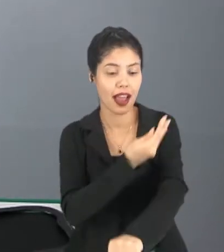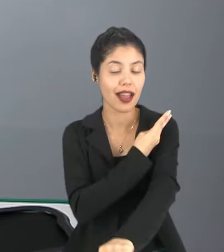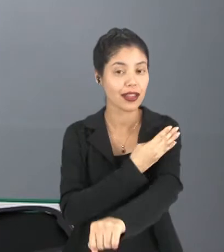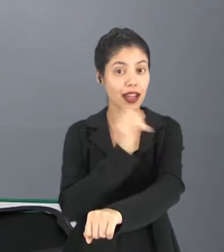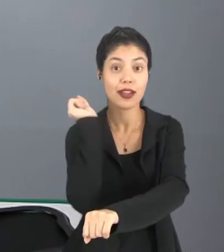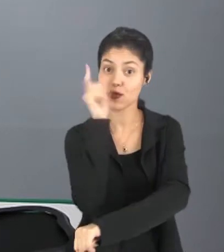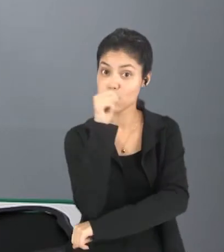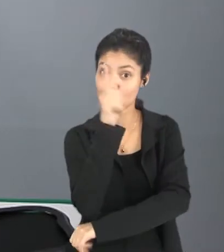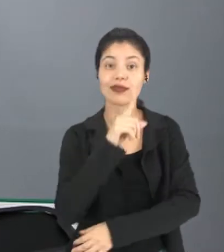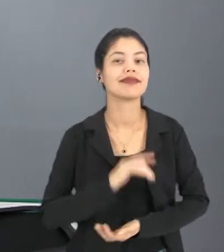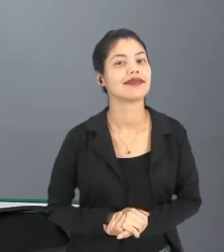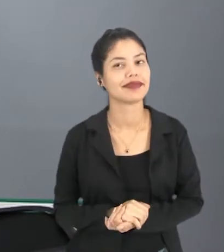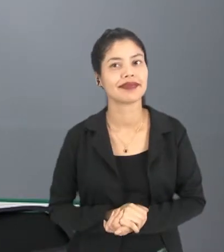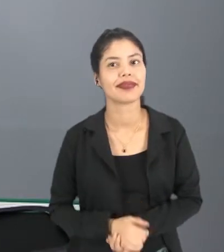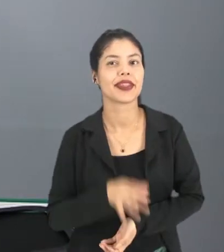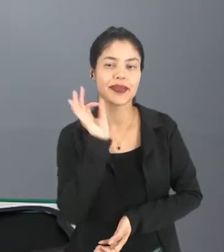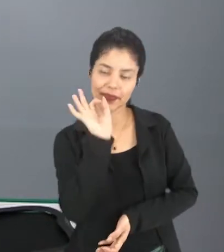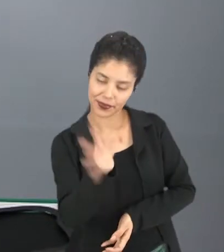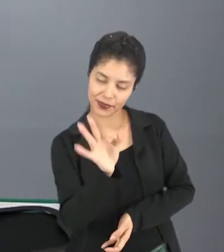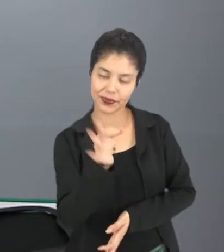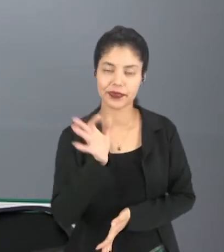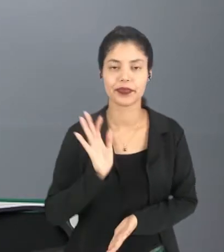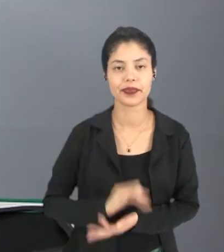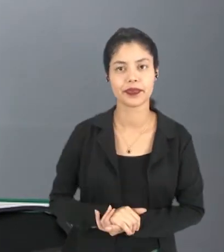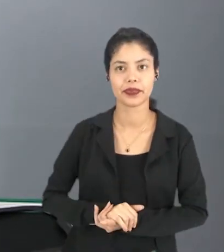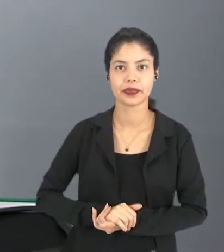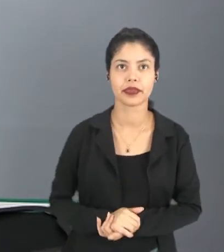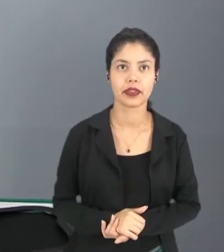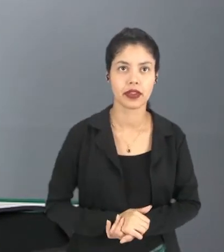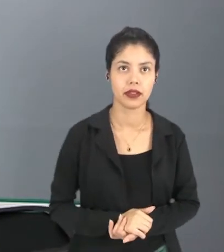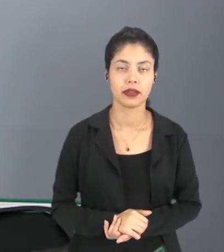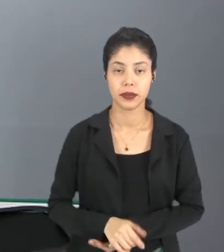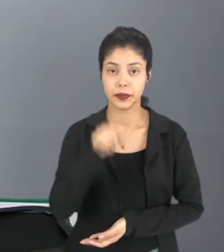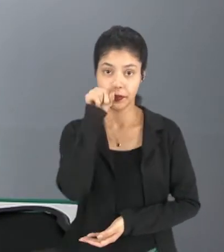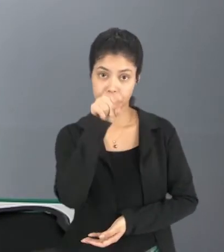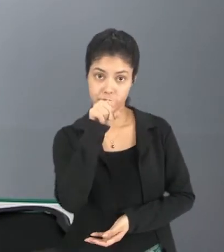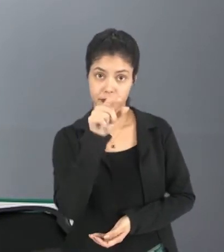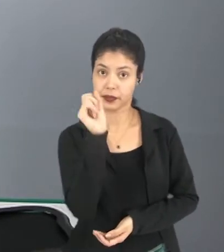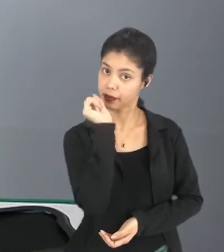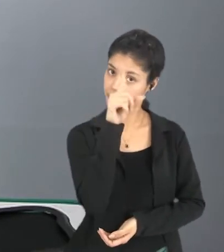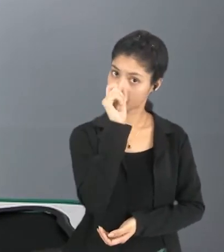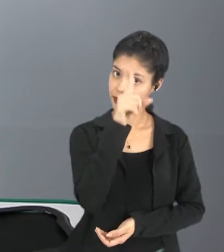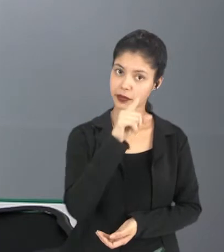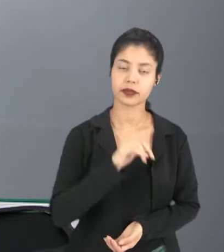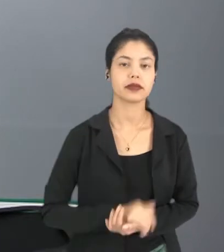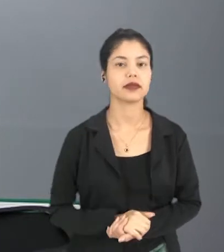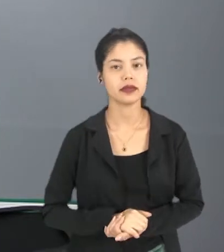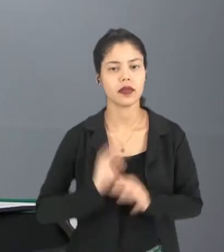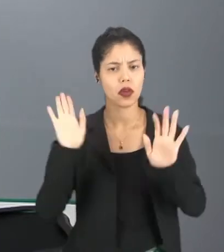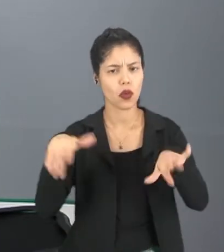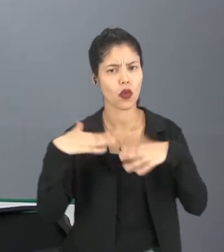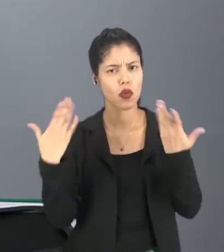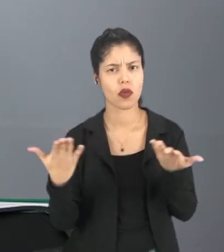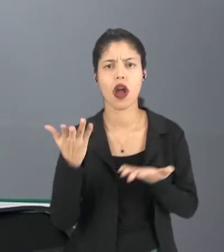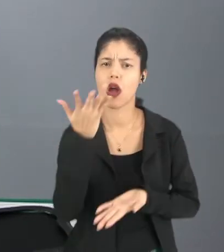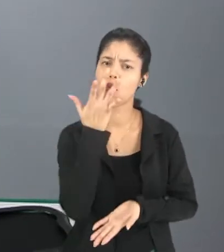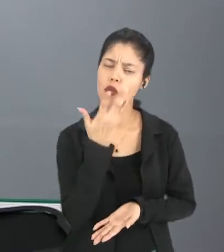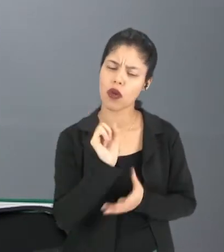azuis. Isso mesmo. Elas, as borboletas azuis. Quais são